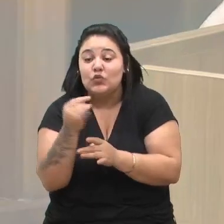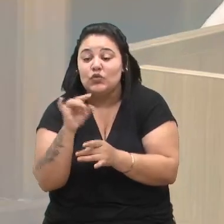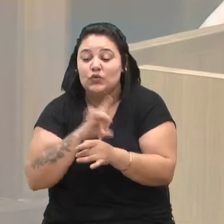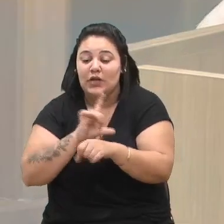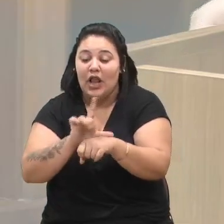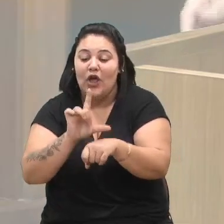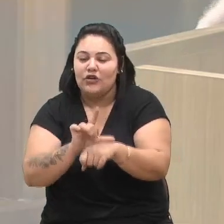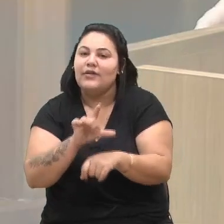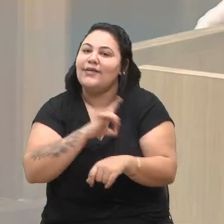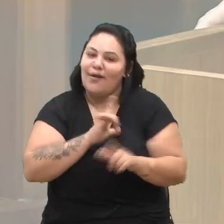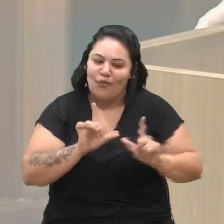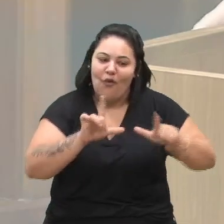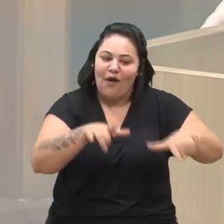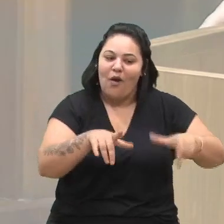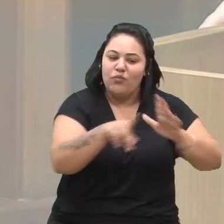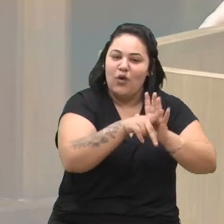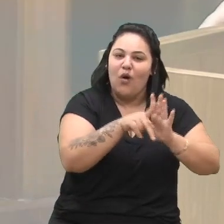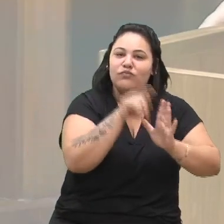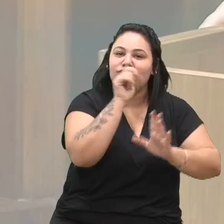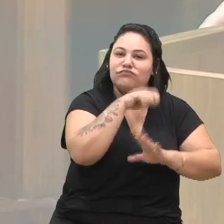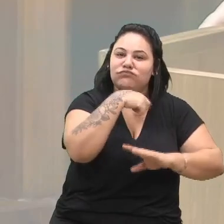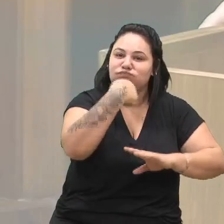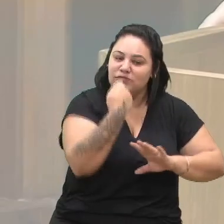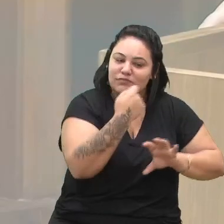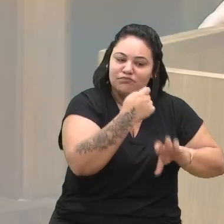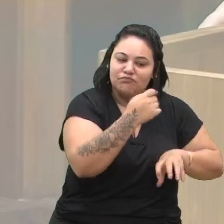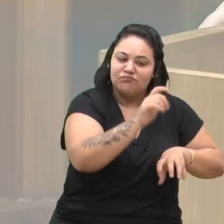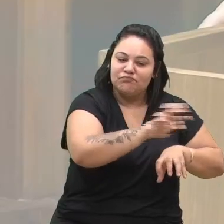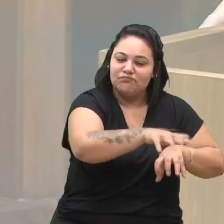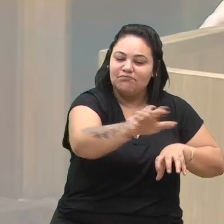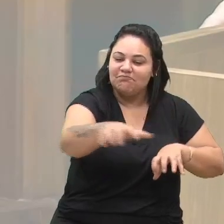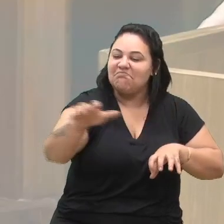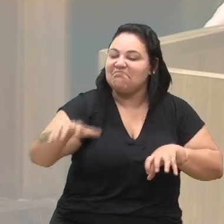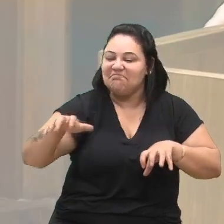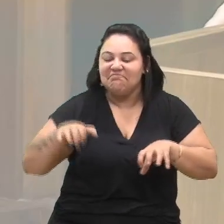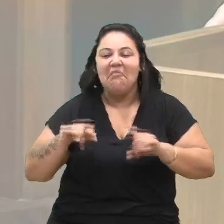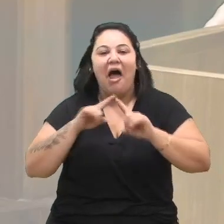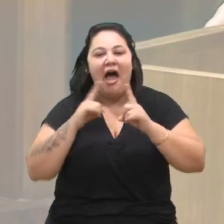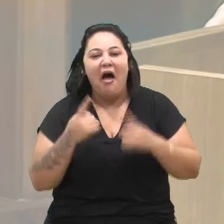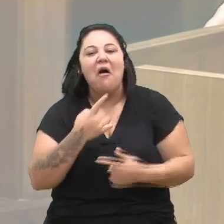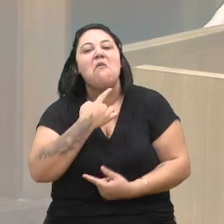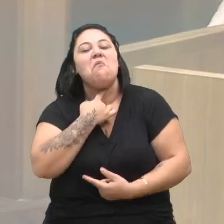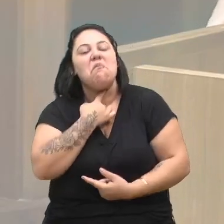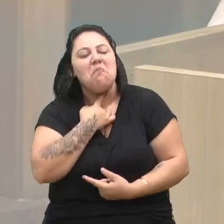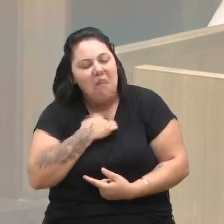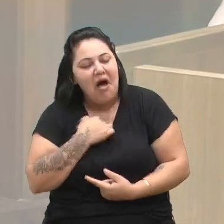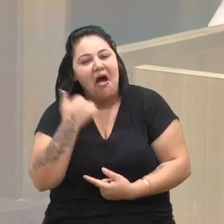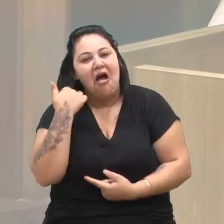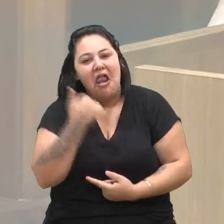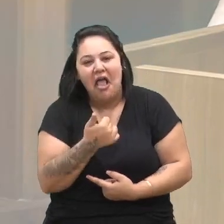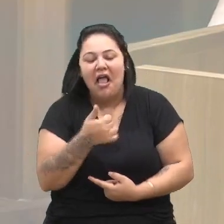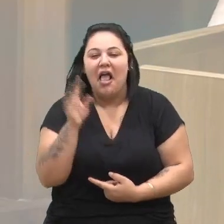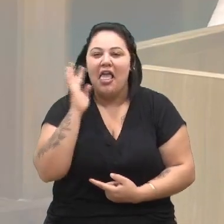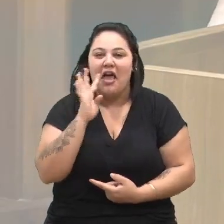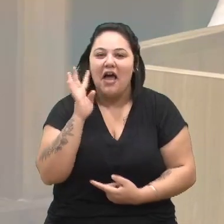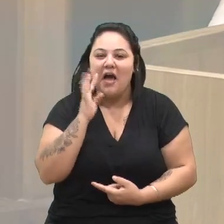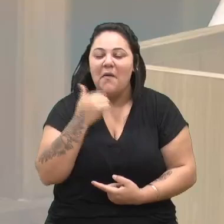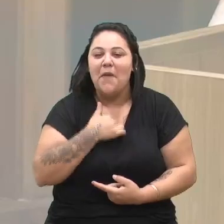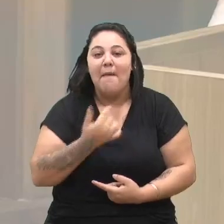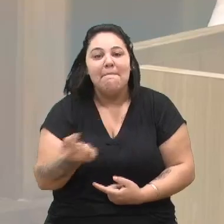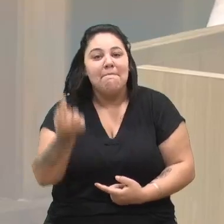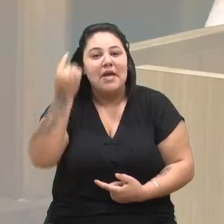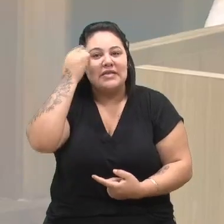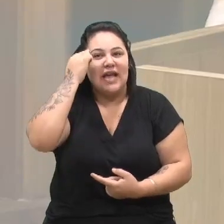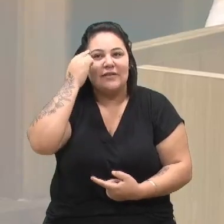cerveja também, os distritos... mas o que eu mais gostei de todos foi que foi pensado